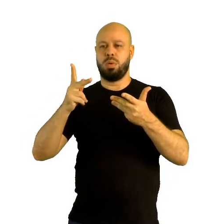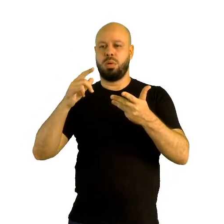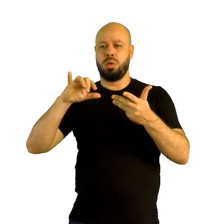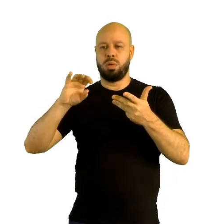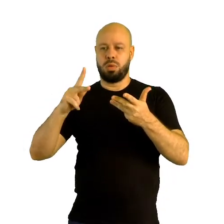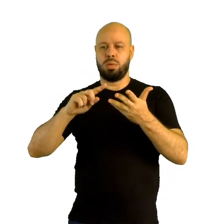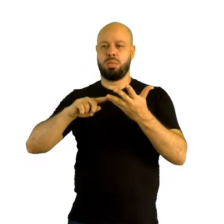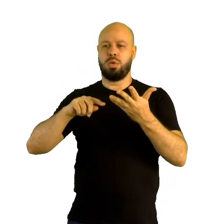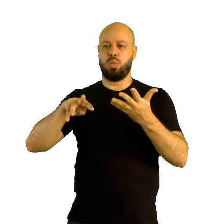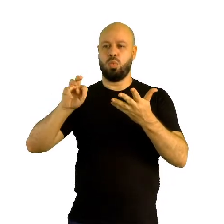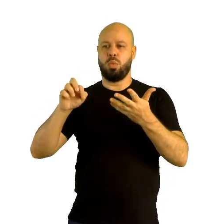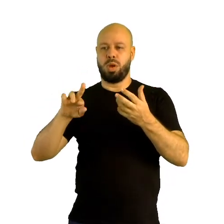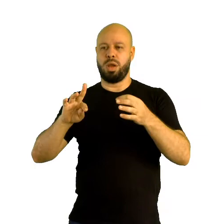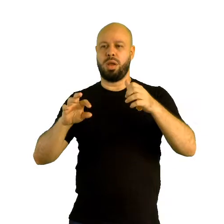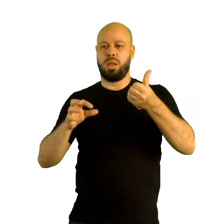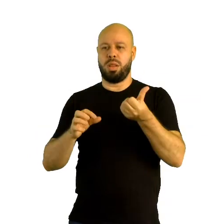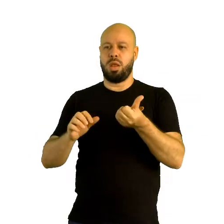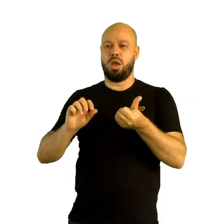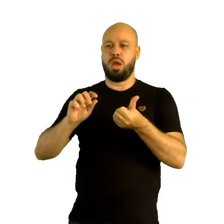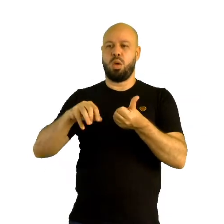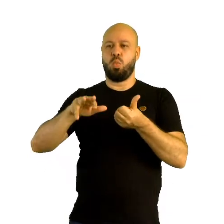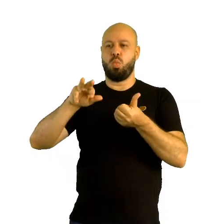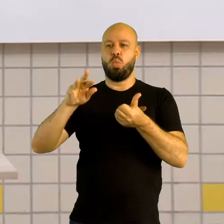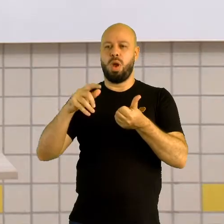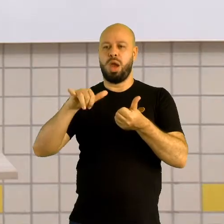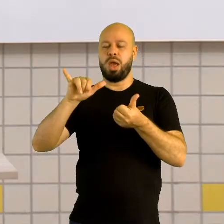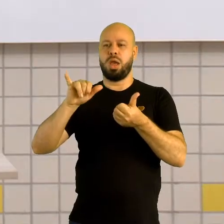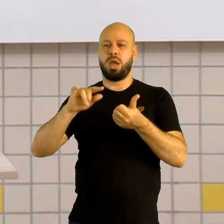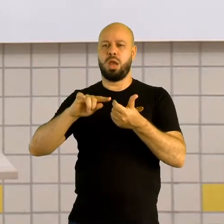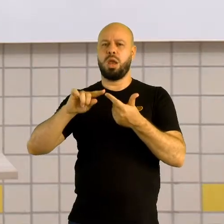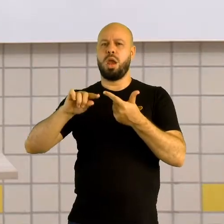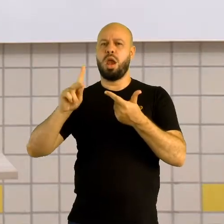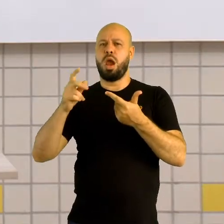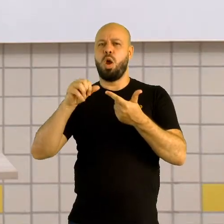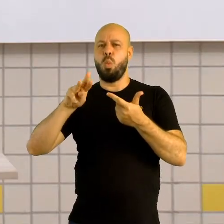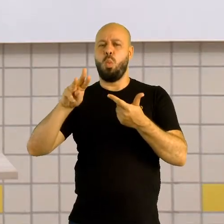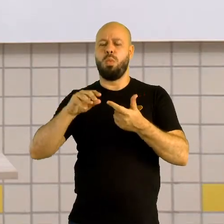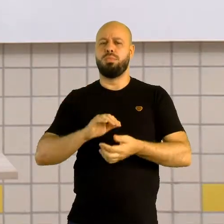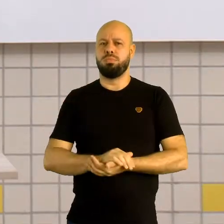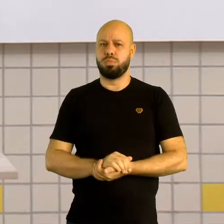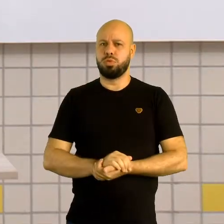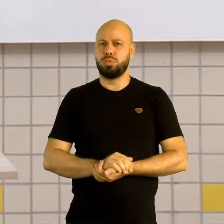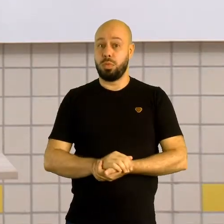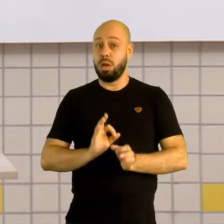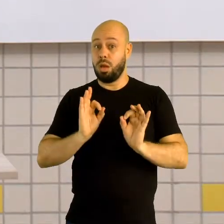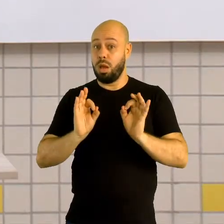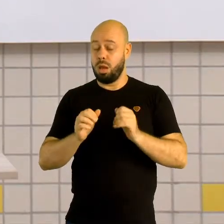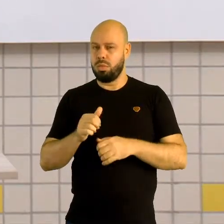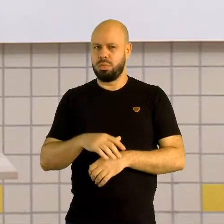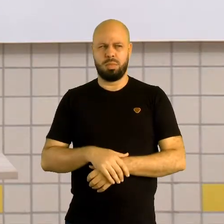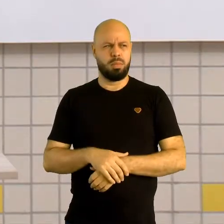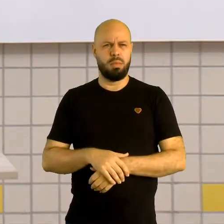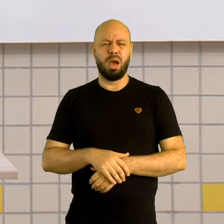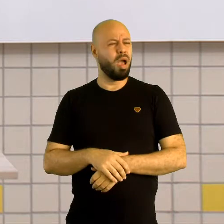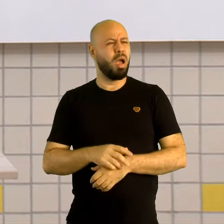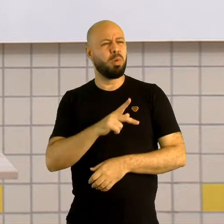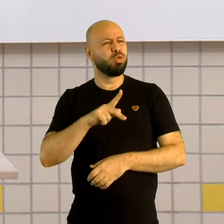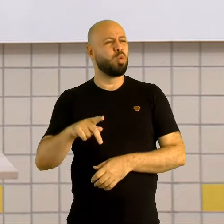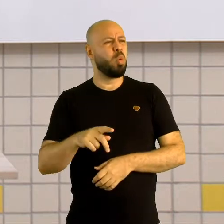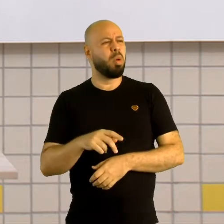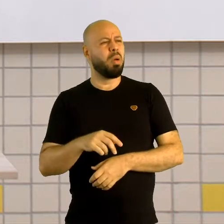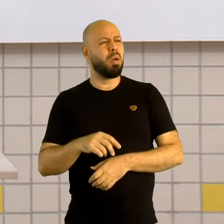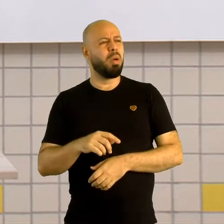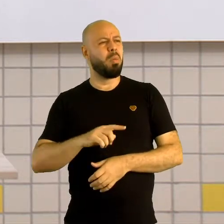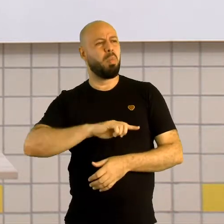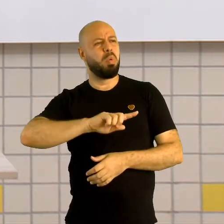where, how, why. Alright? Teacher Jailson, e o que